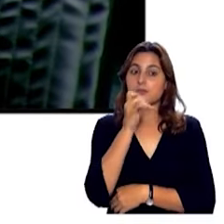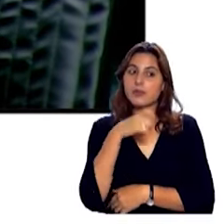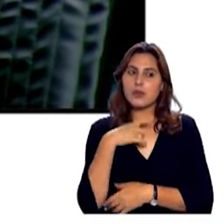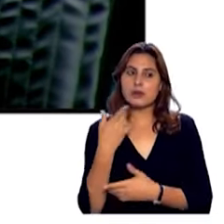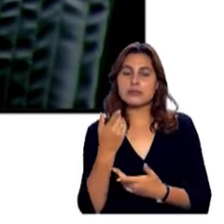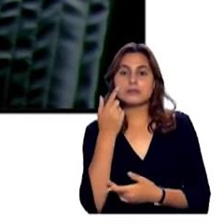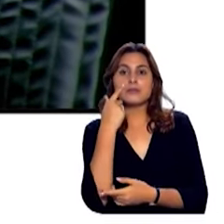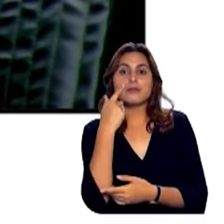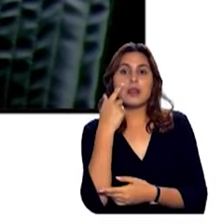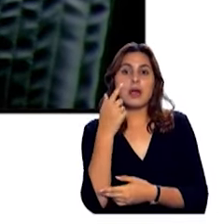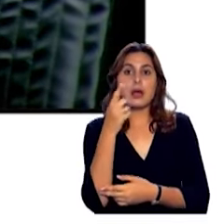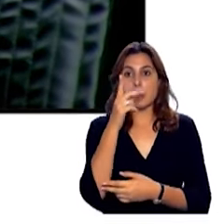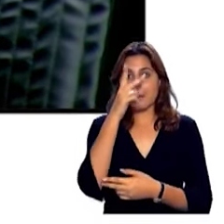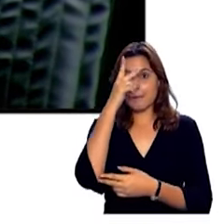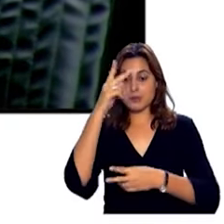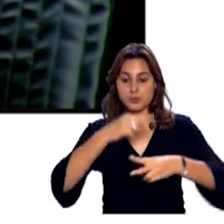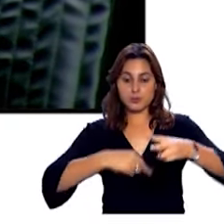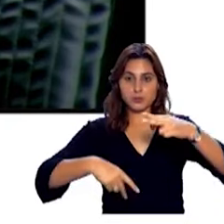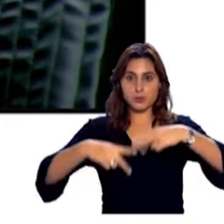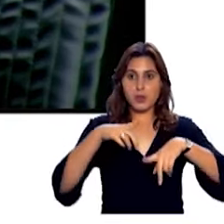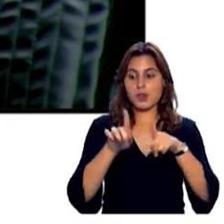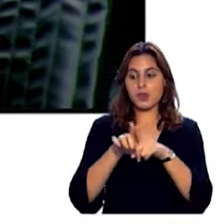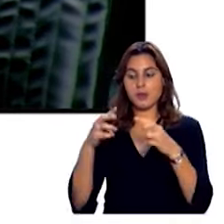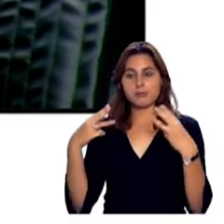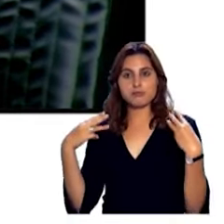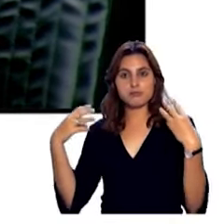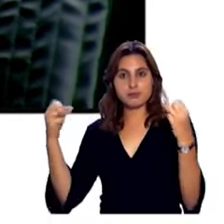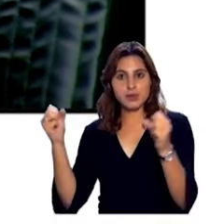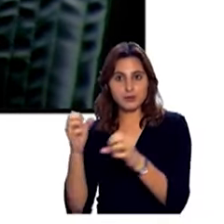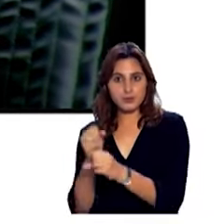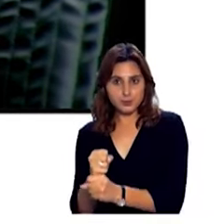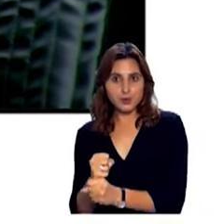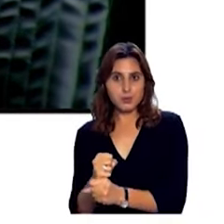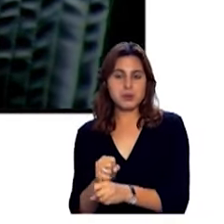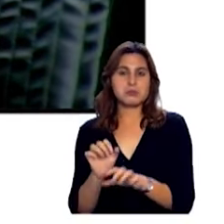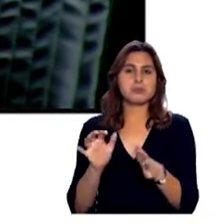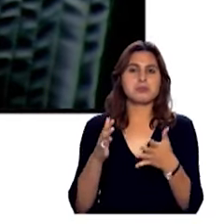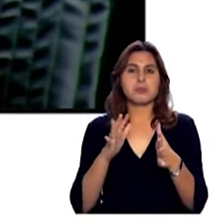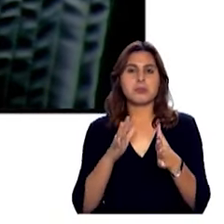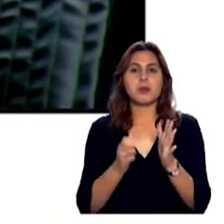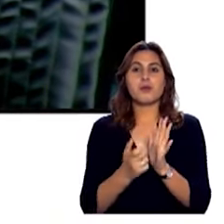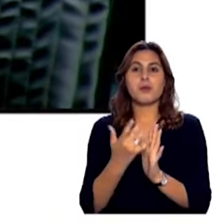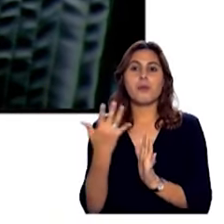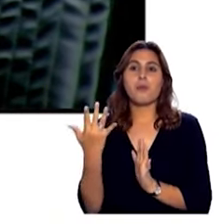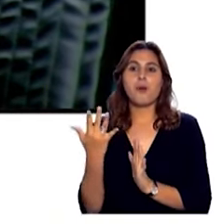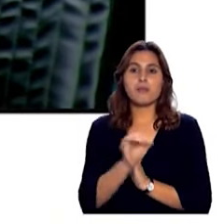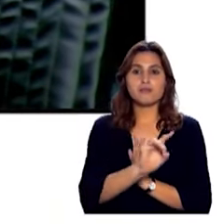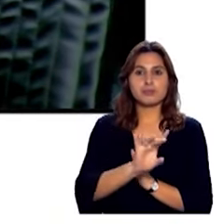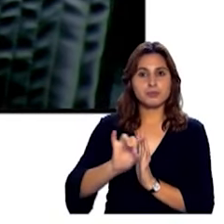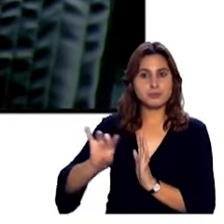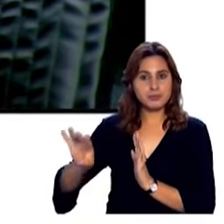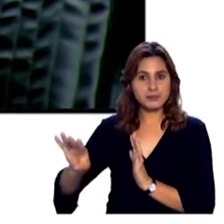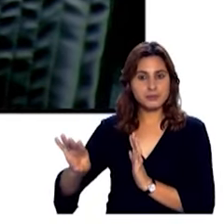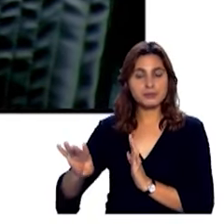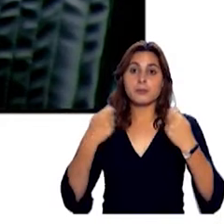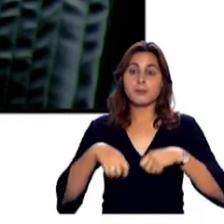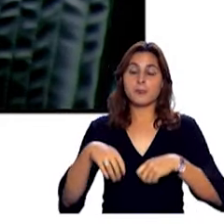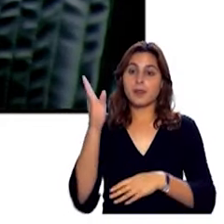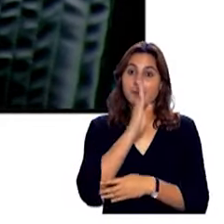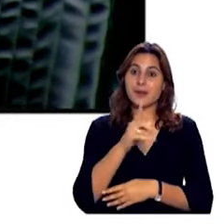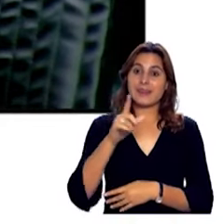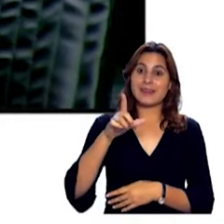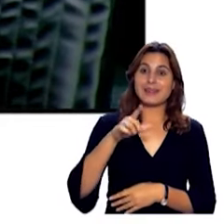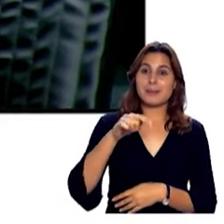população e quantidade de magistrados da corte de cassação do Superior Tribunal de Justiça deles lá nós teremos que ter no Brasil aproximadamente